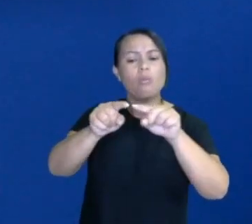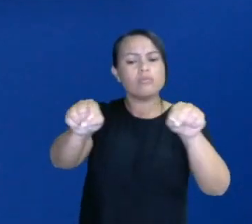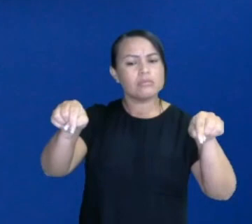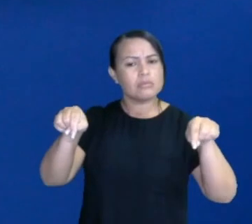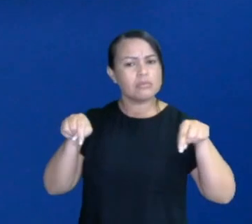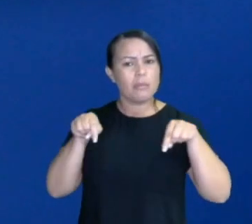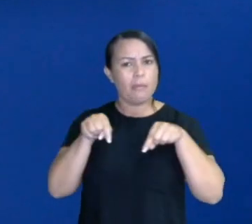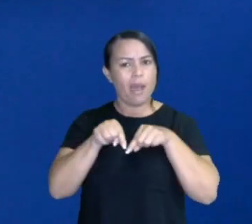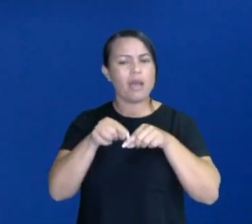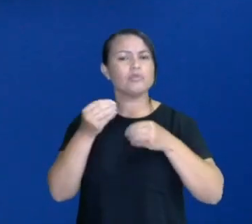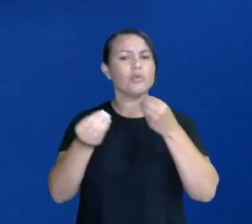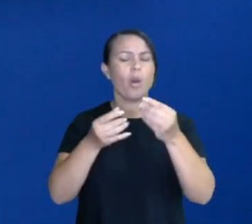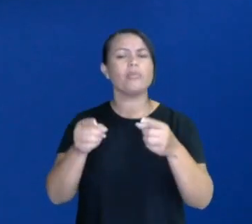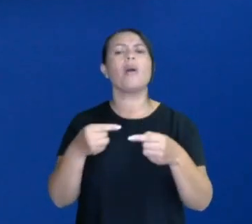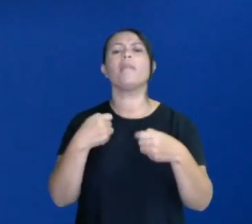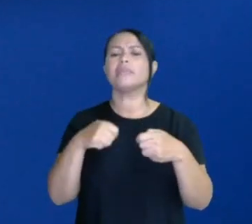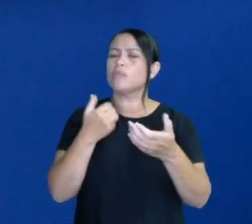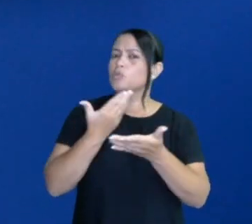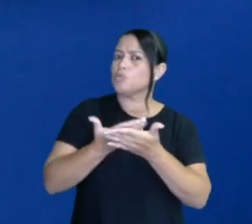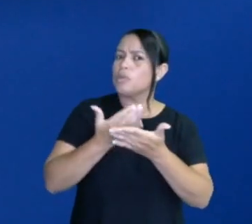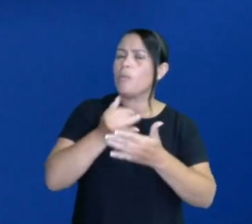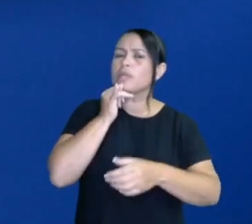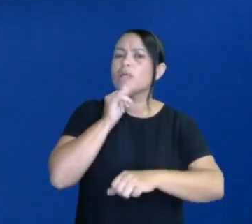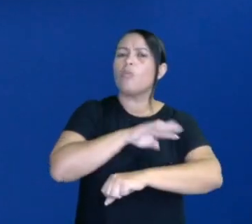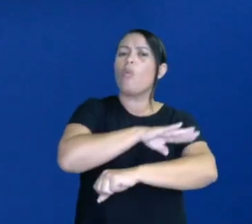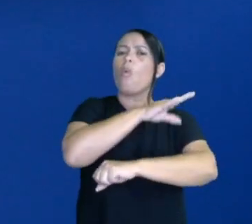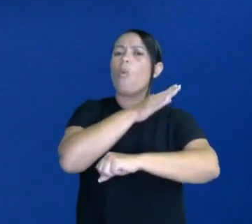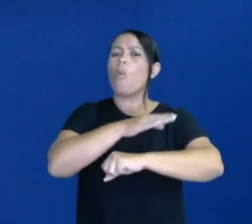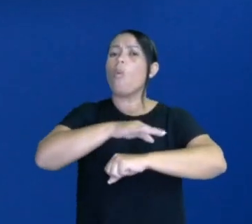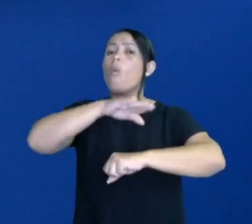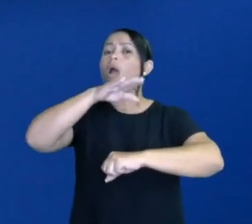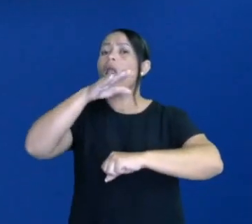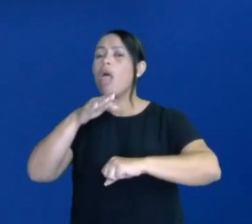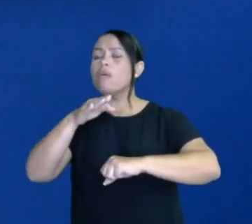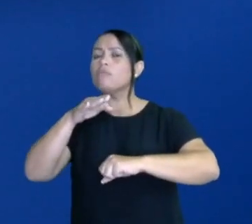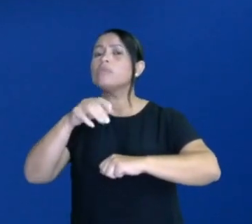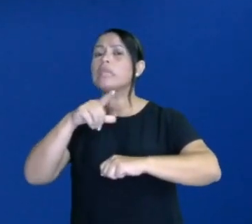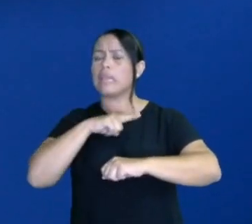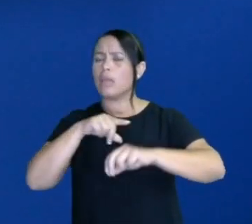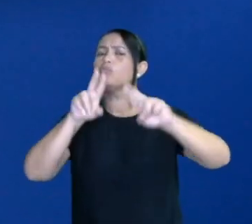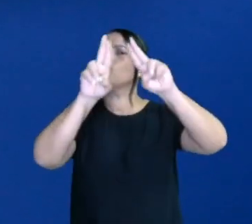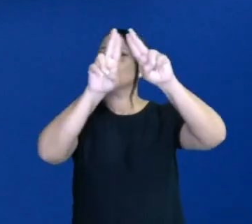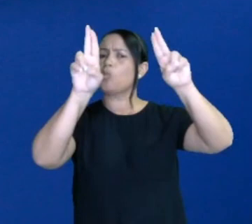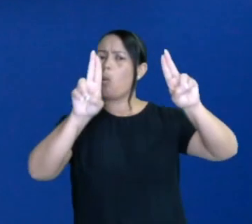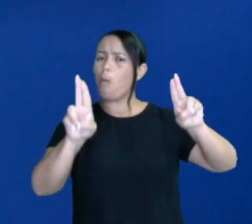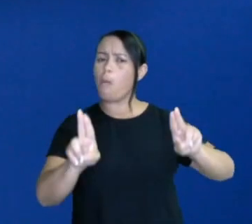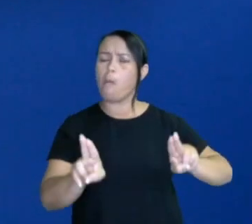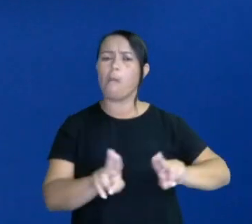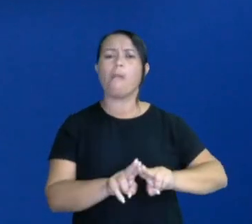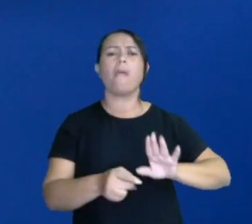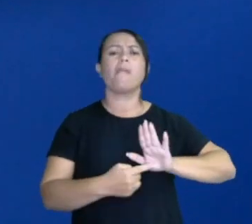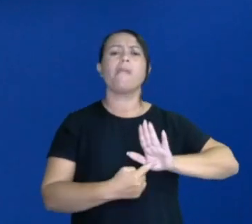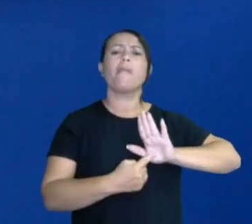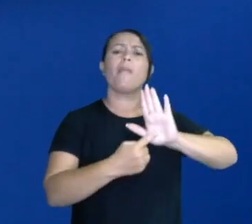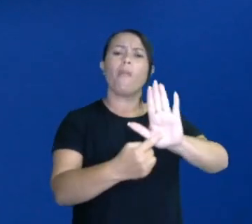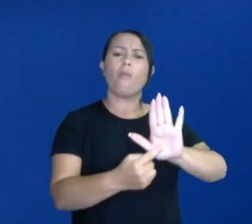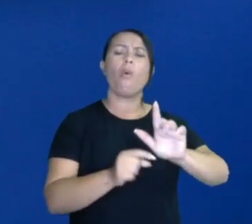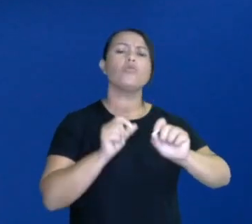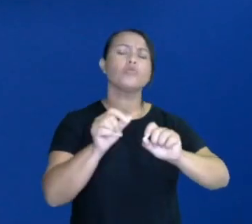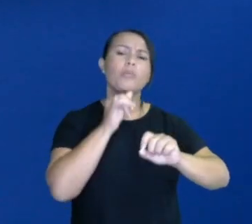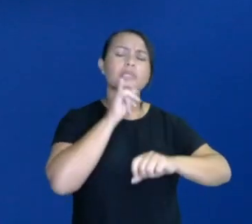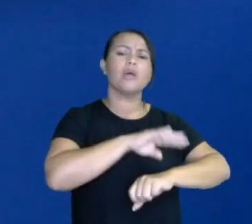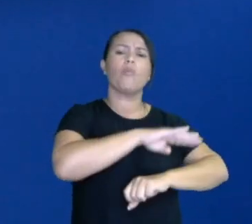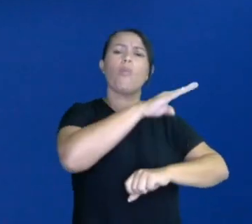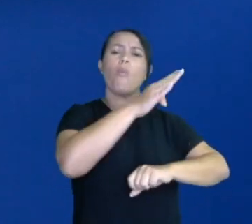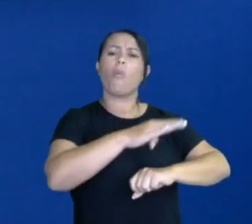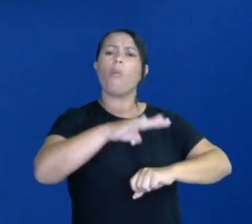Então, a gente vai precisar estudar relevo. Então, a gente vai ter um mapa que representa um relevo de tal região,